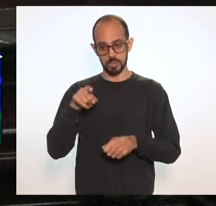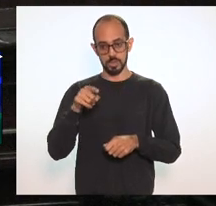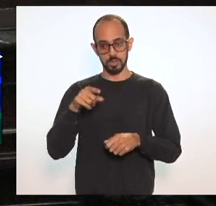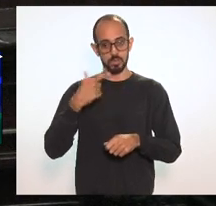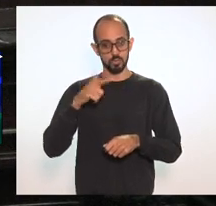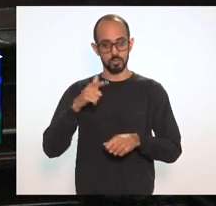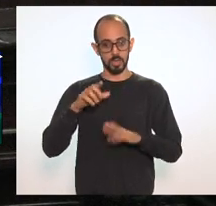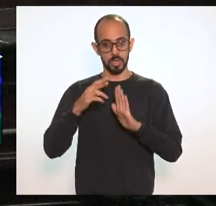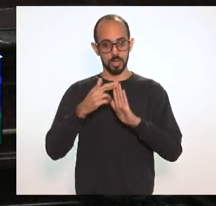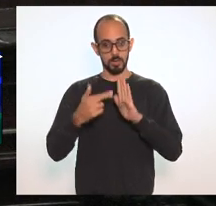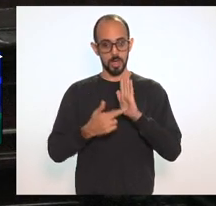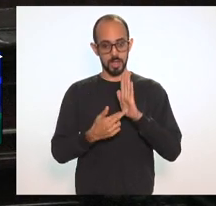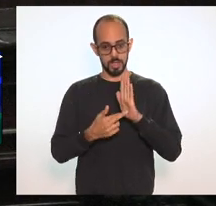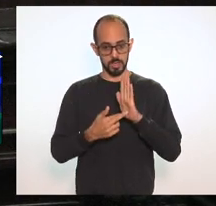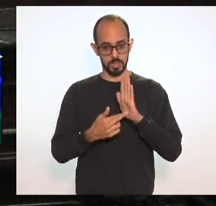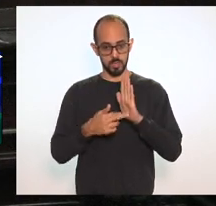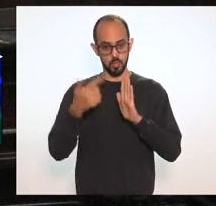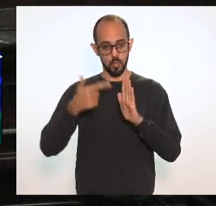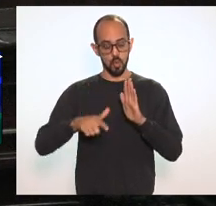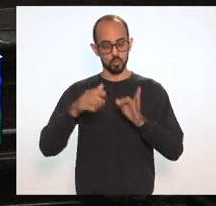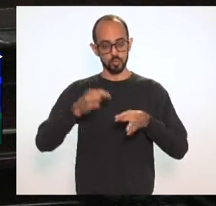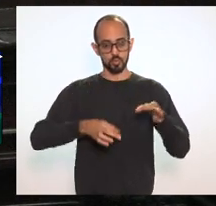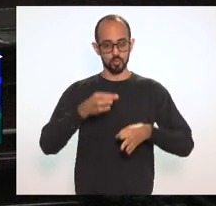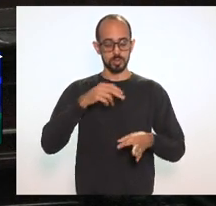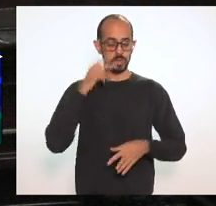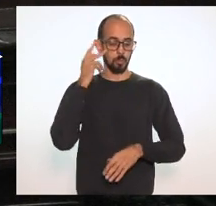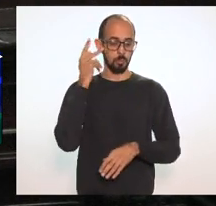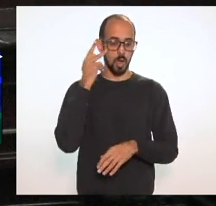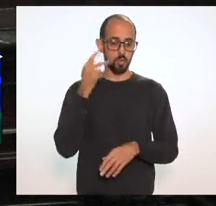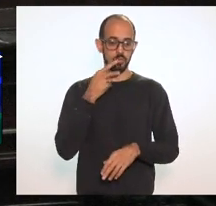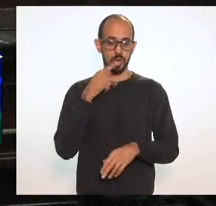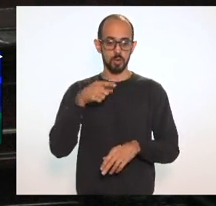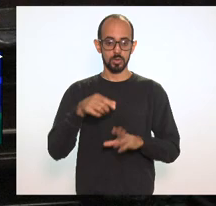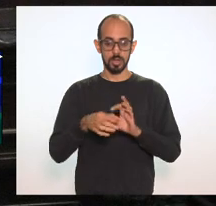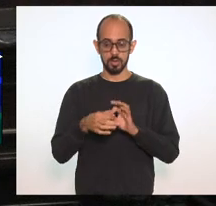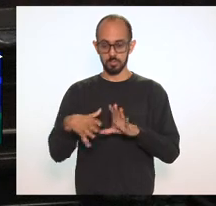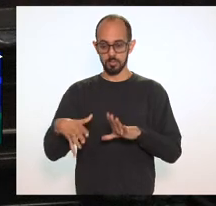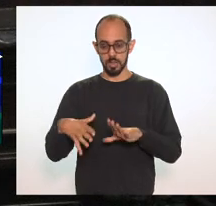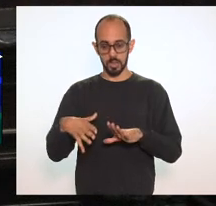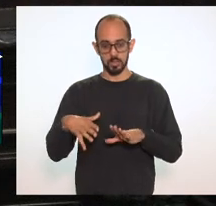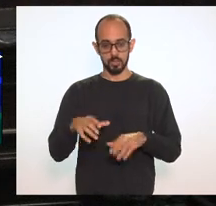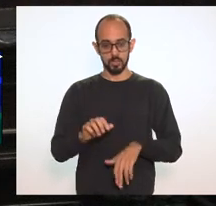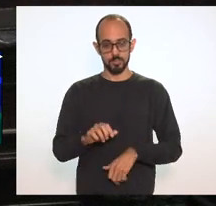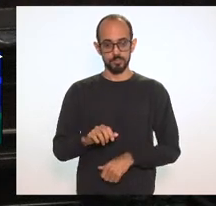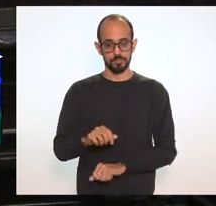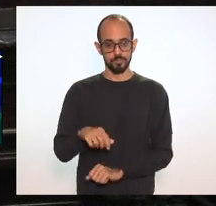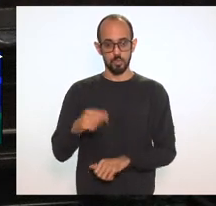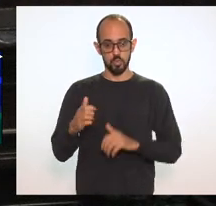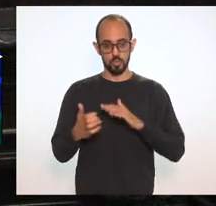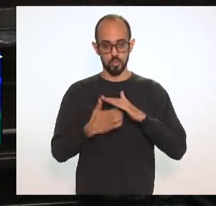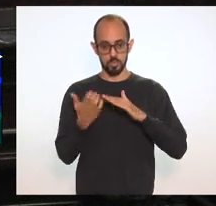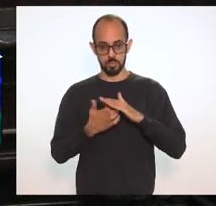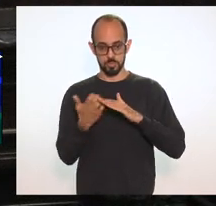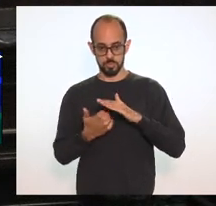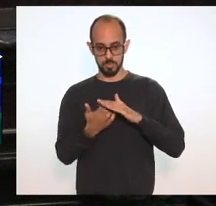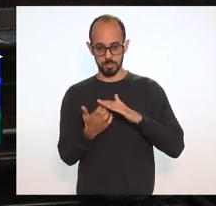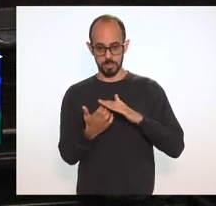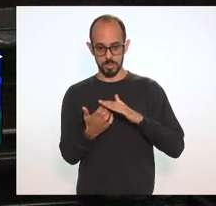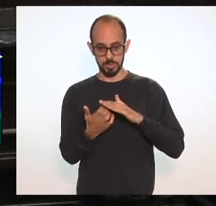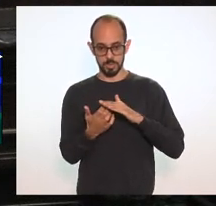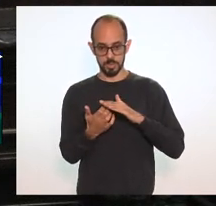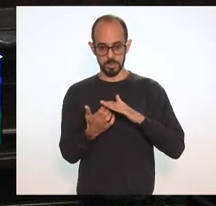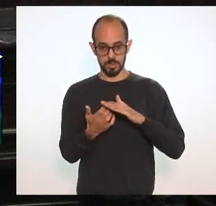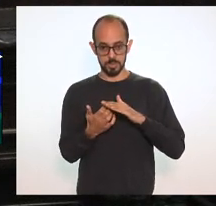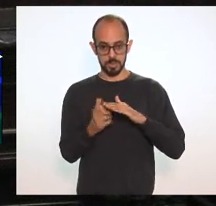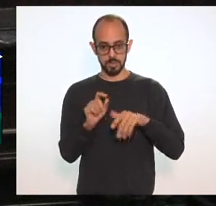Paulo teve um outro teve outro juiz também que concedeu habeas corpus para o empreendedor que